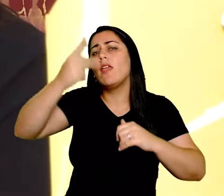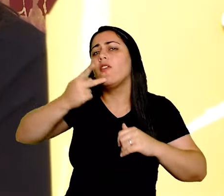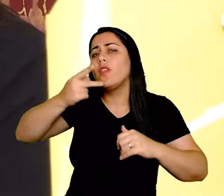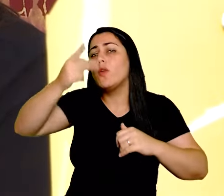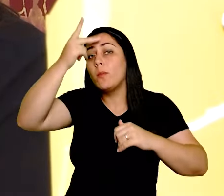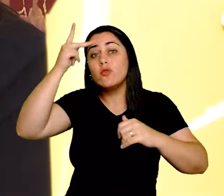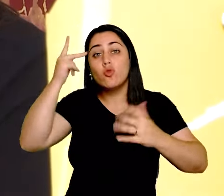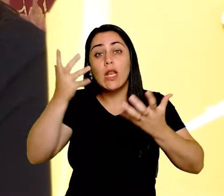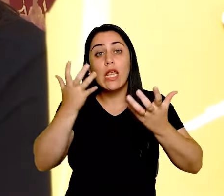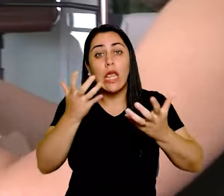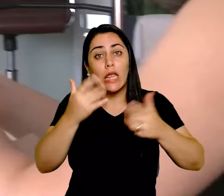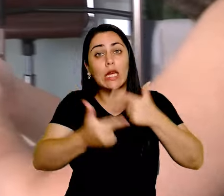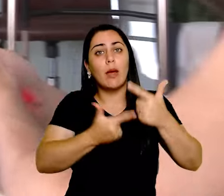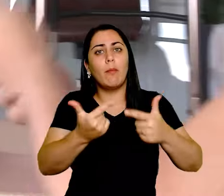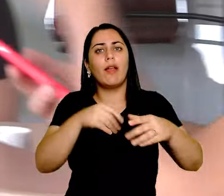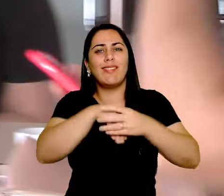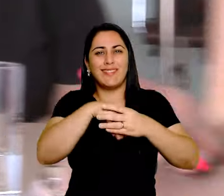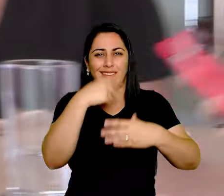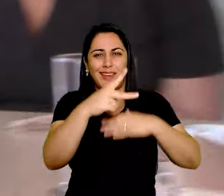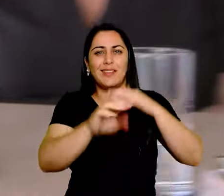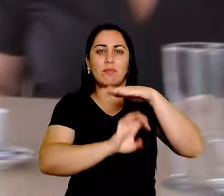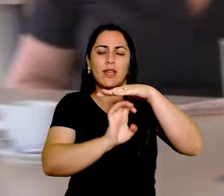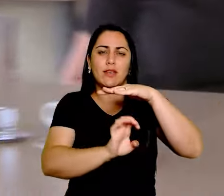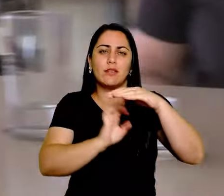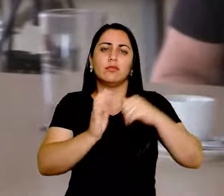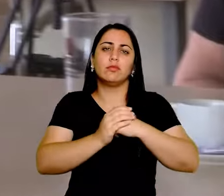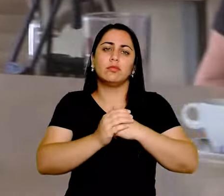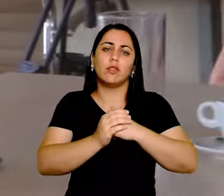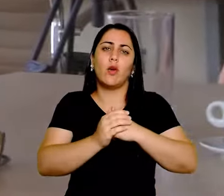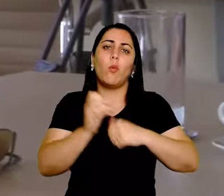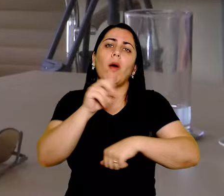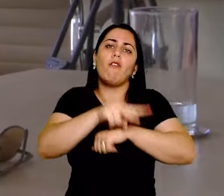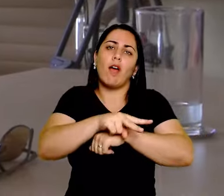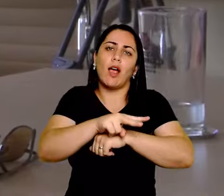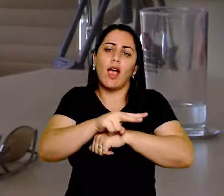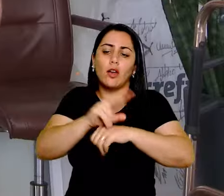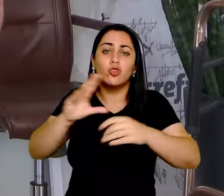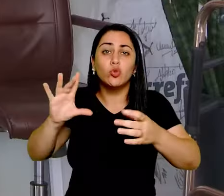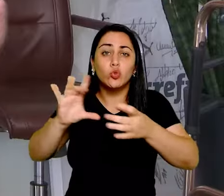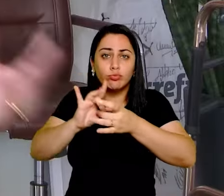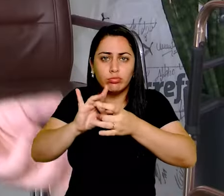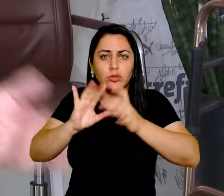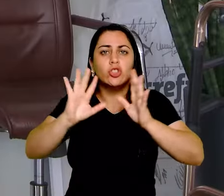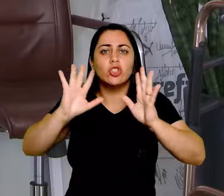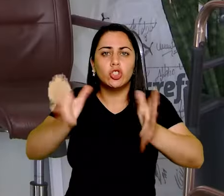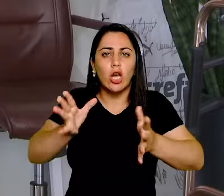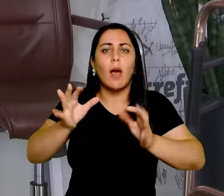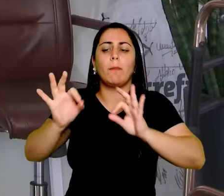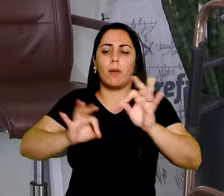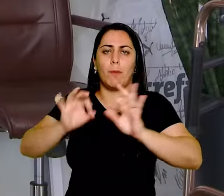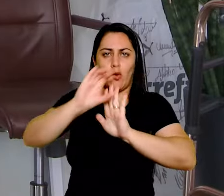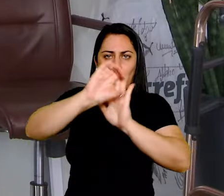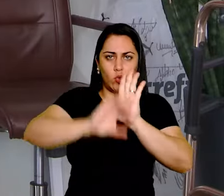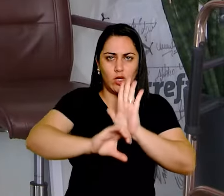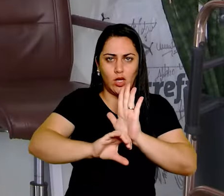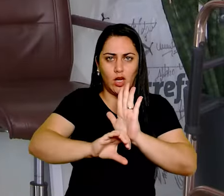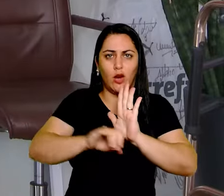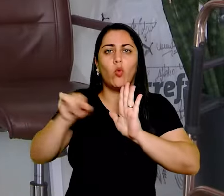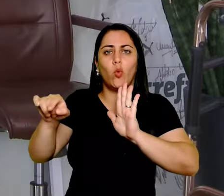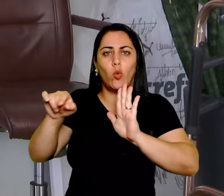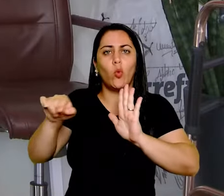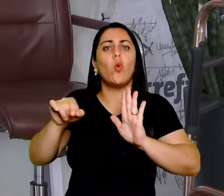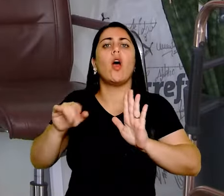preparadas com o perfil da pessoa que elas querem. Então é uma vaga casada. Então nós